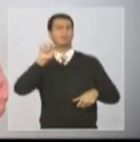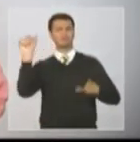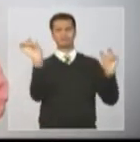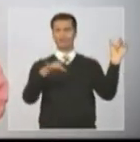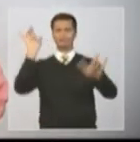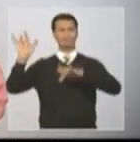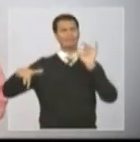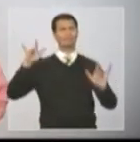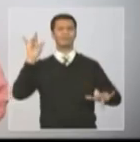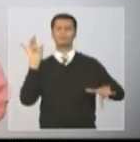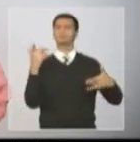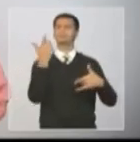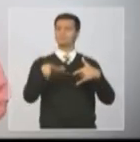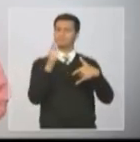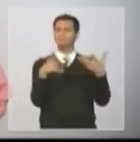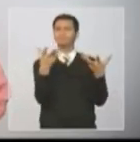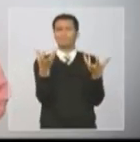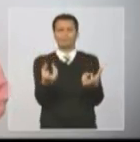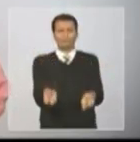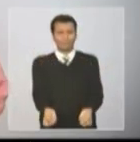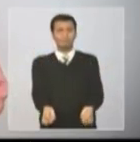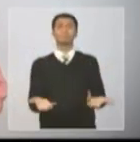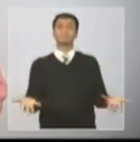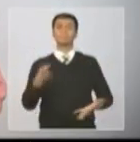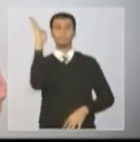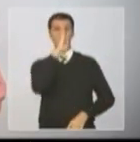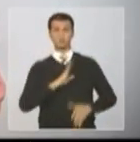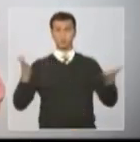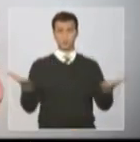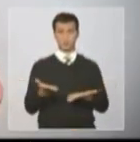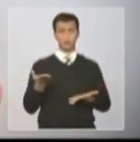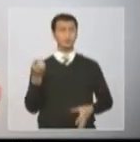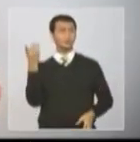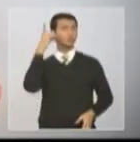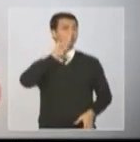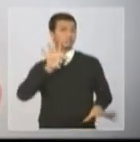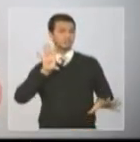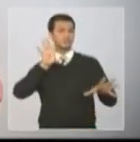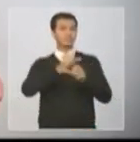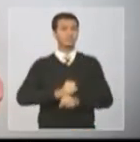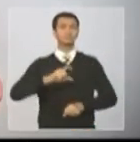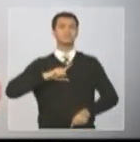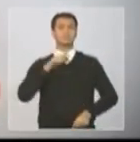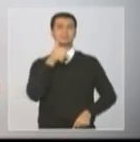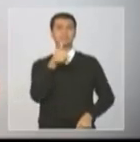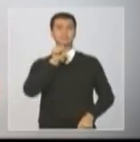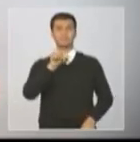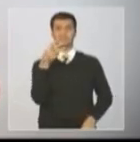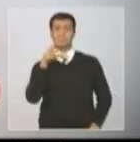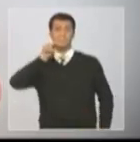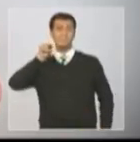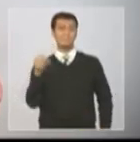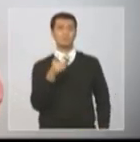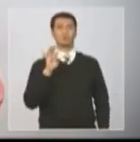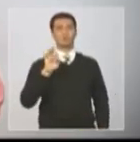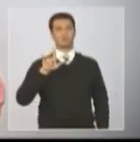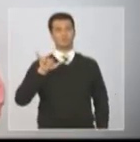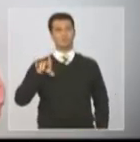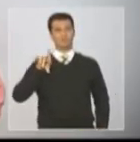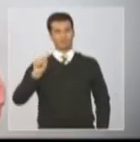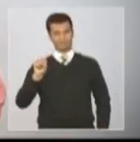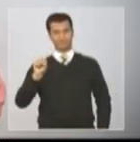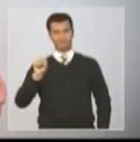resultado em várias tragédias nas cidades nos períodos de chuvas. O Brasil produz, por dia, mais de 183 mil